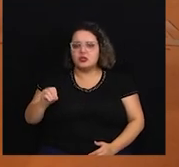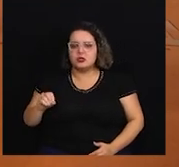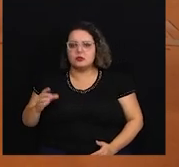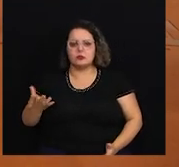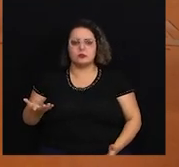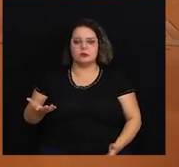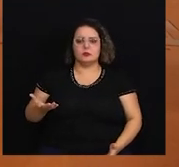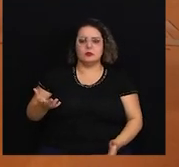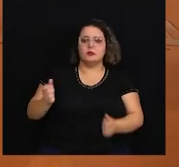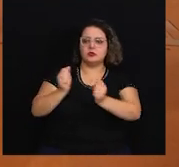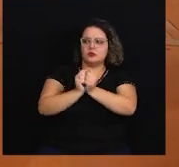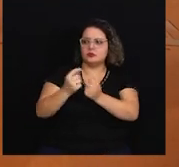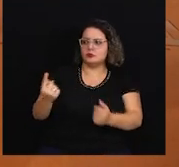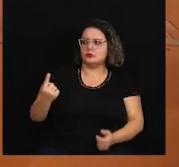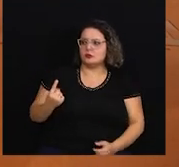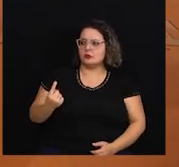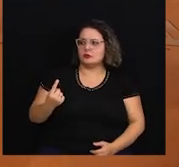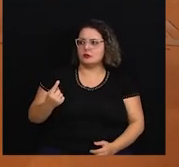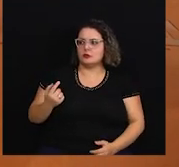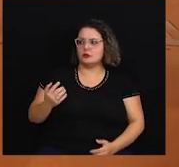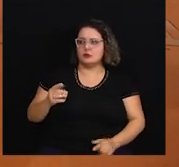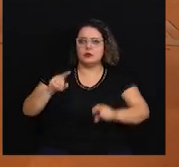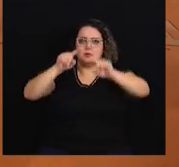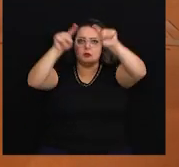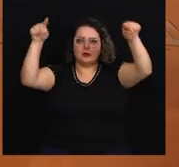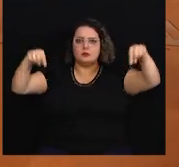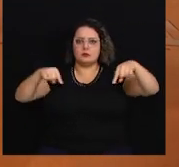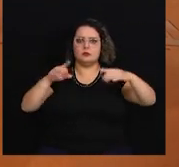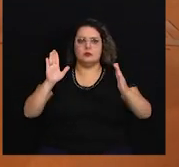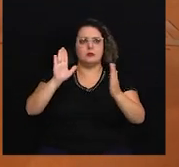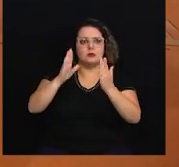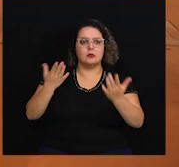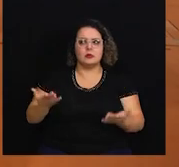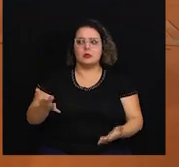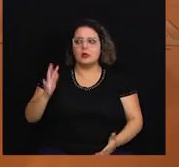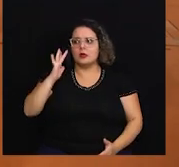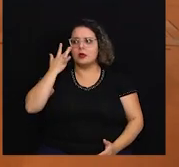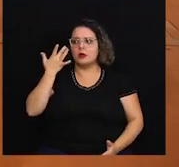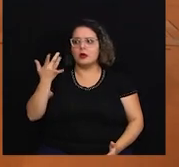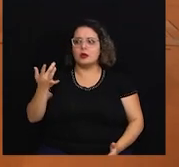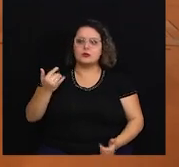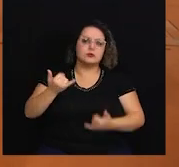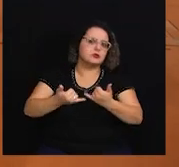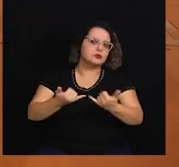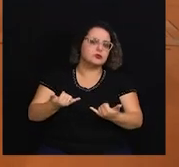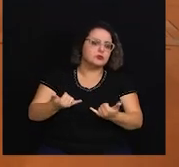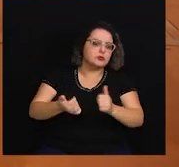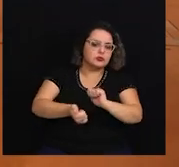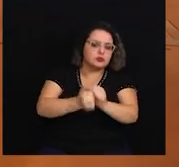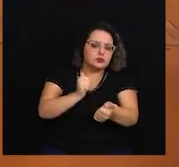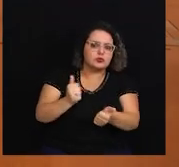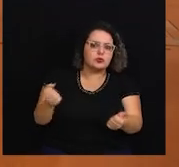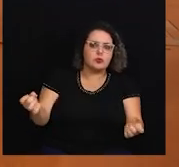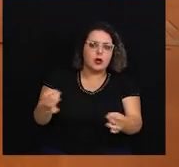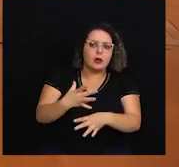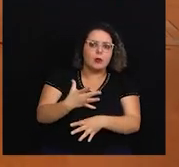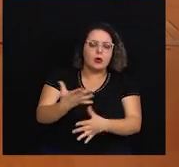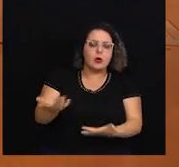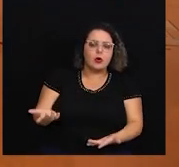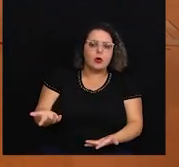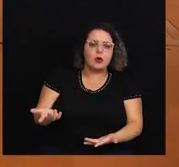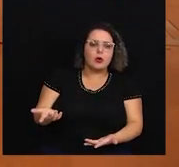Pacheco eu tava de frente no placar cara Acho que o jogo tinha acabado eu falei não agora não agora na